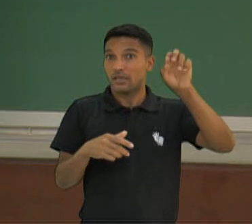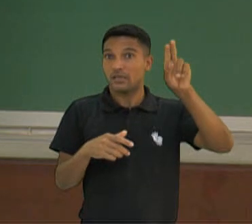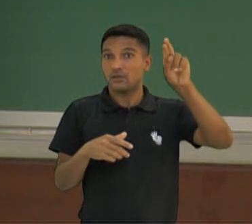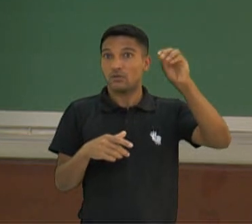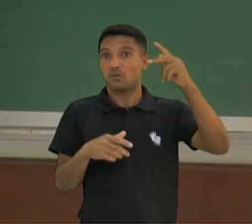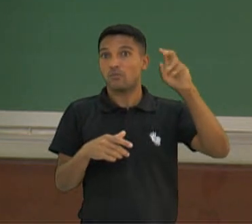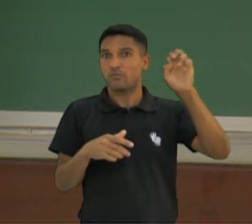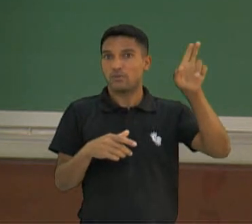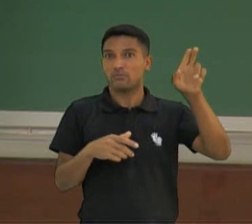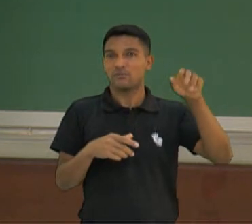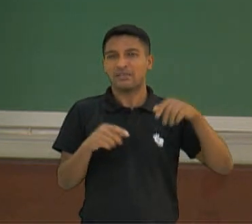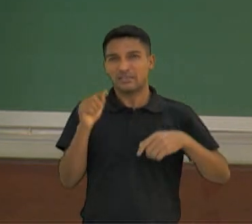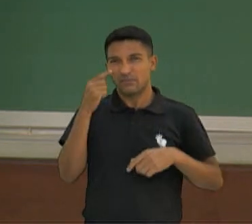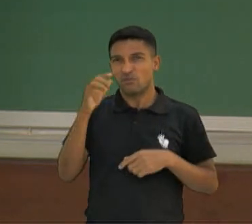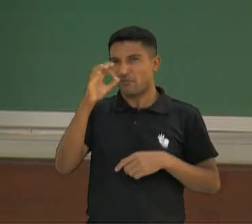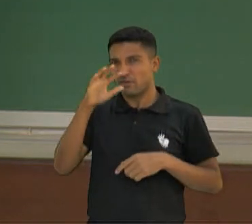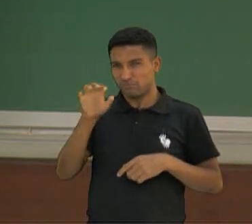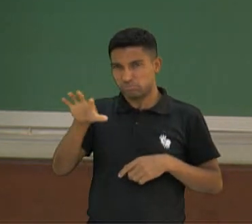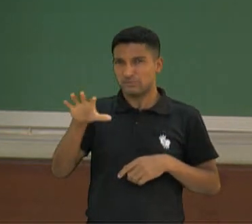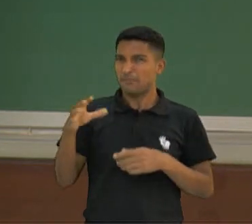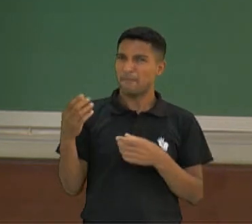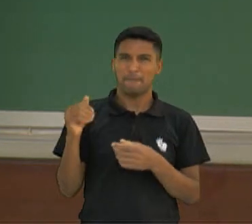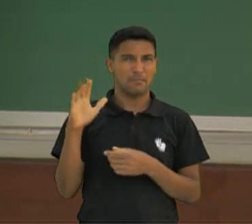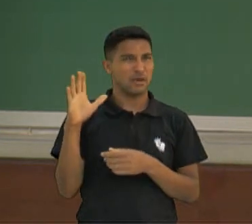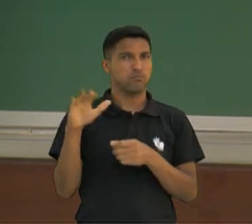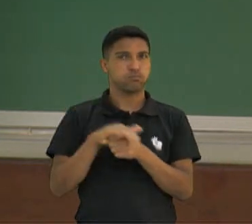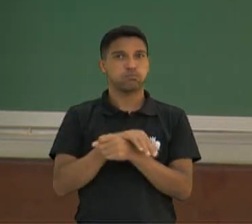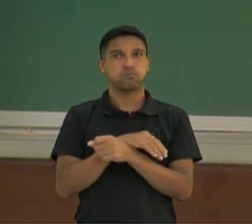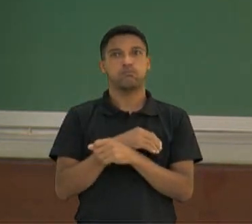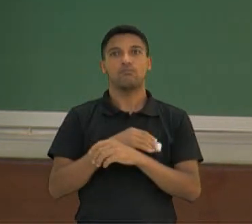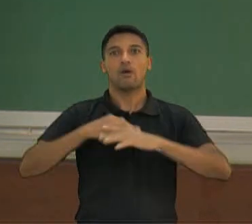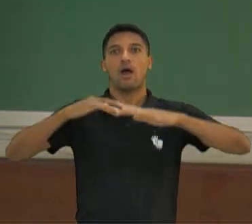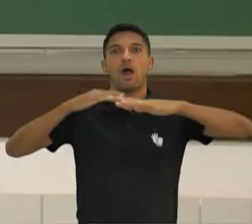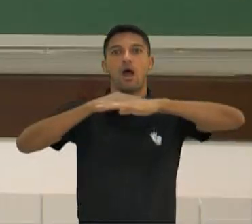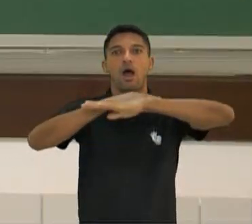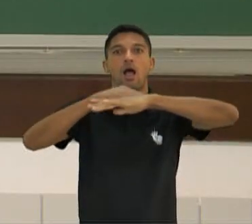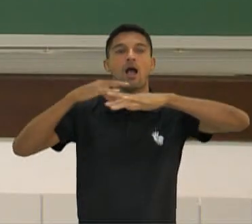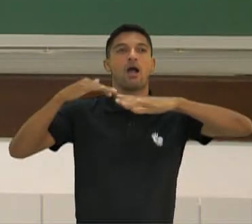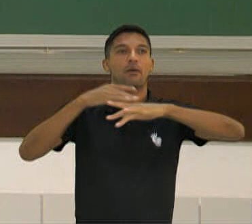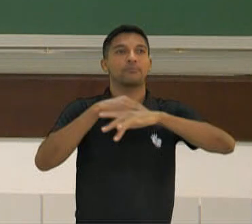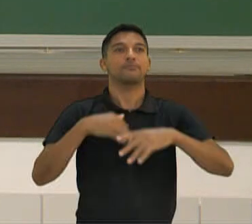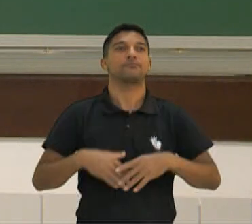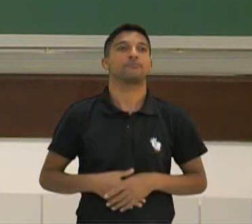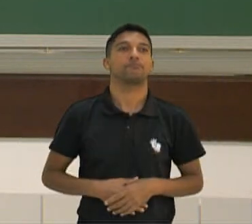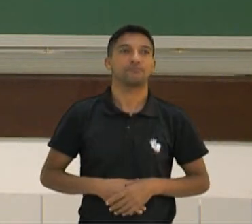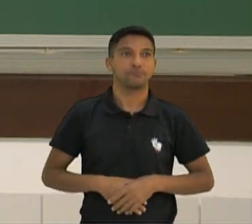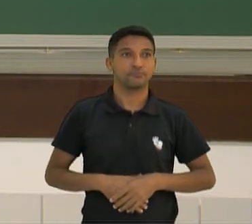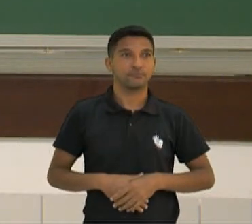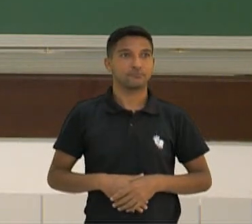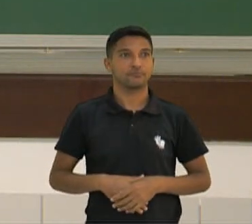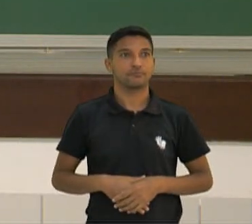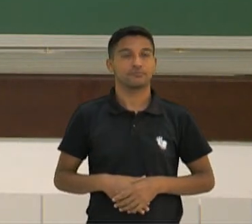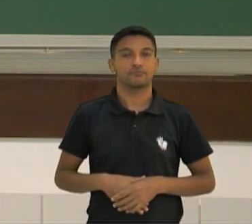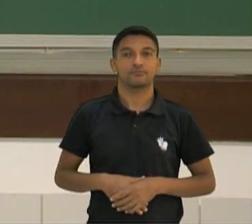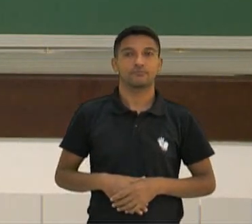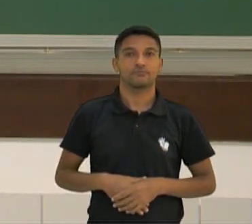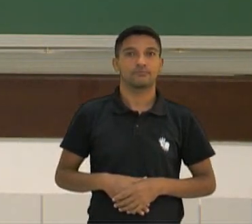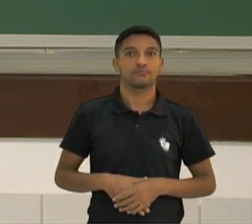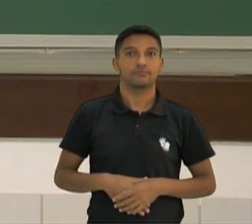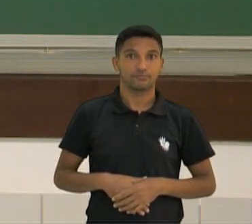2 bilhões de habitantes, é muita gente. Na Ásia Meridional, infelizmente, essa região também tem uma